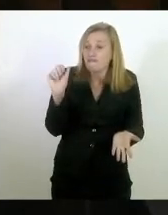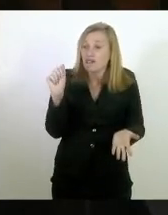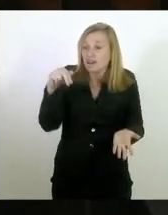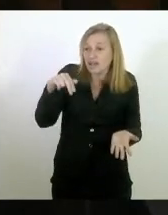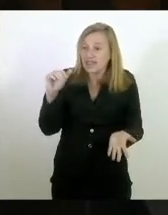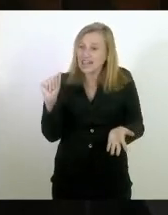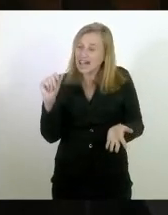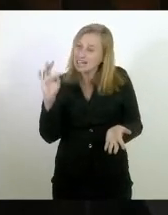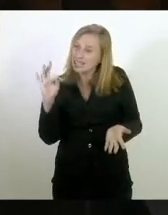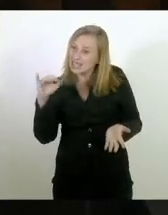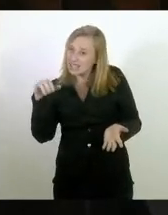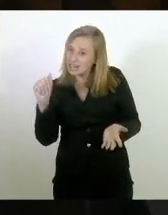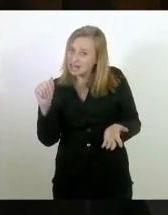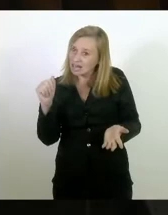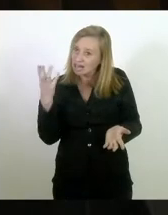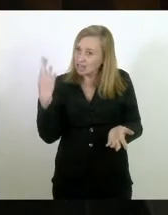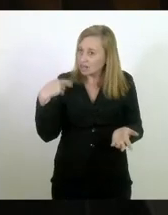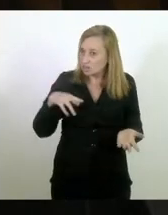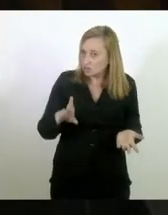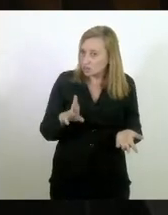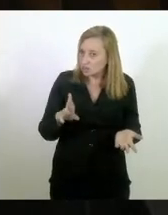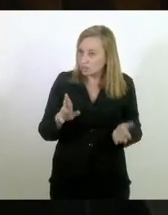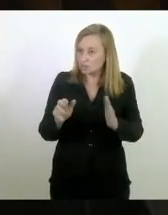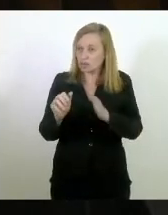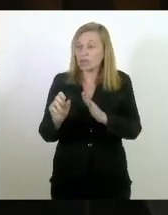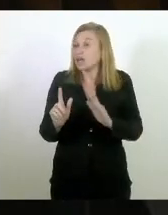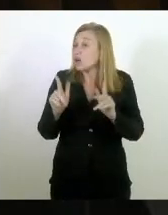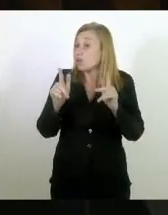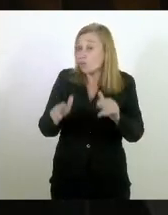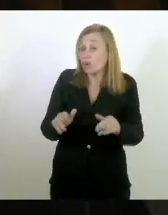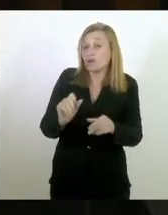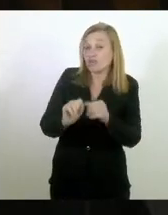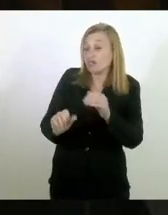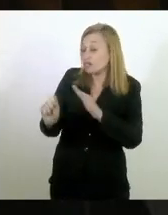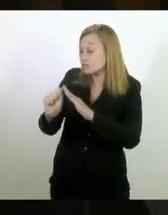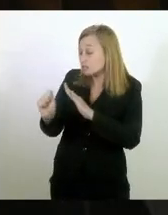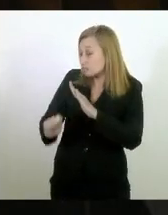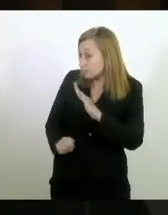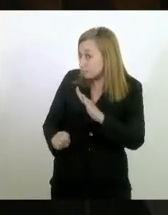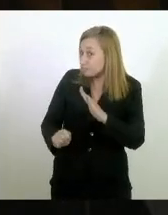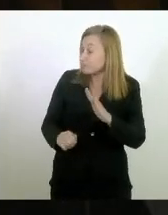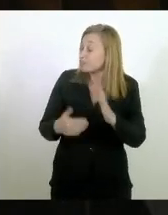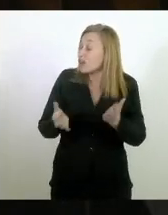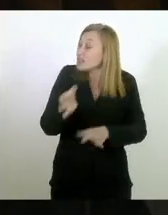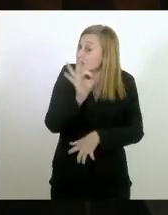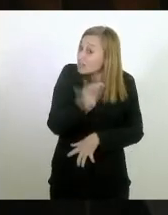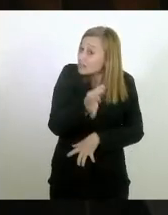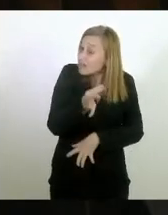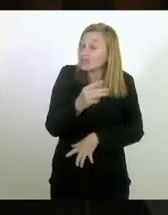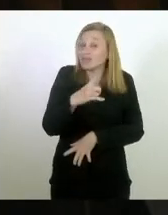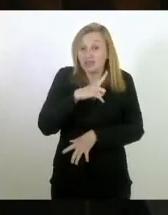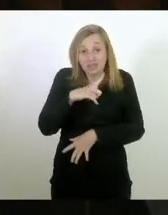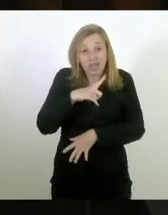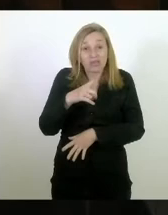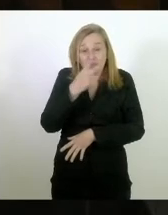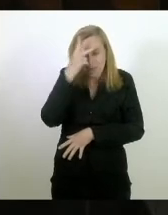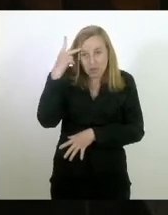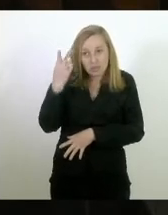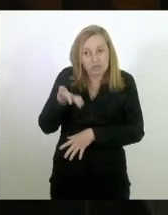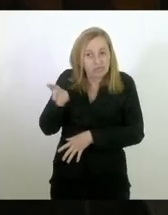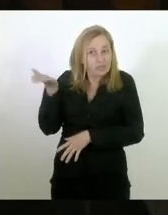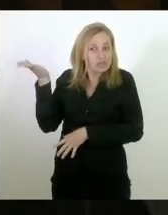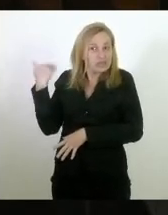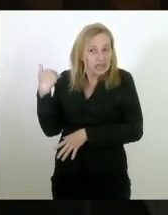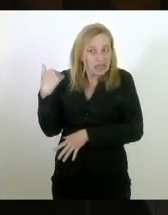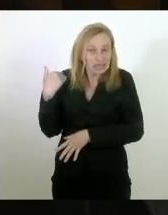com centros também de umbanda terreiros etc e de candomblé é óbvio que tem o andante